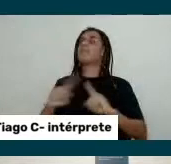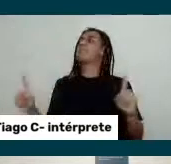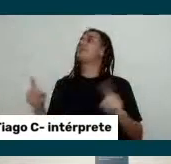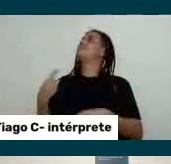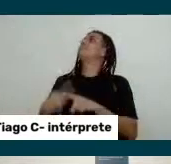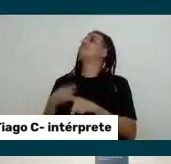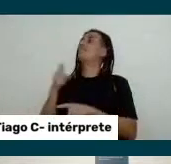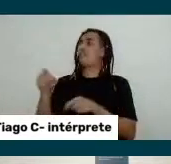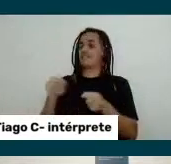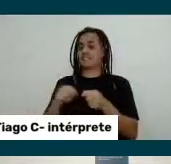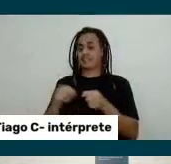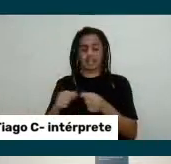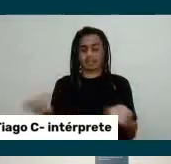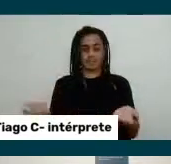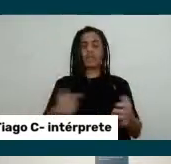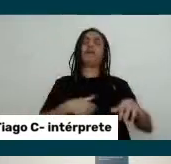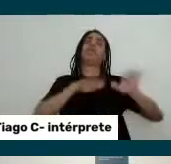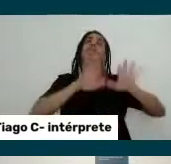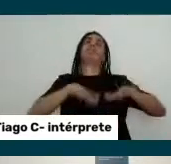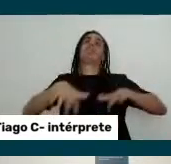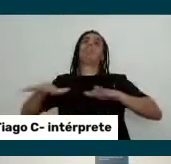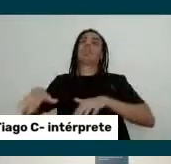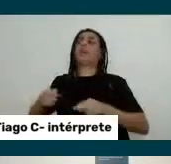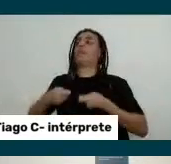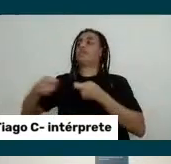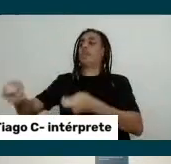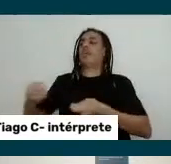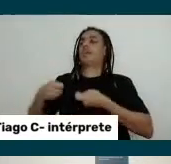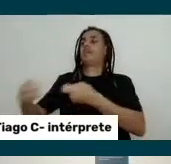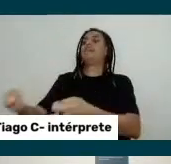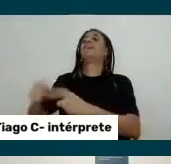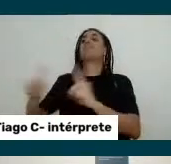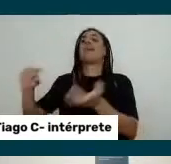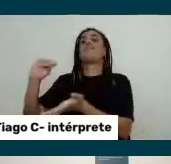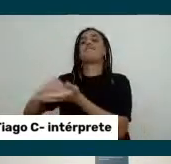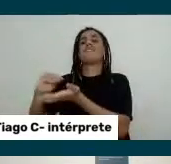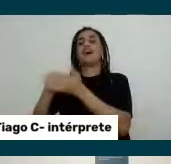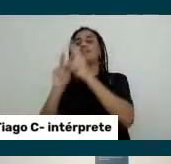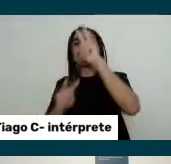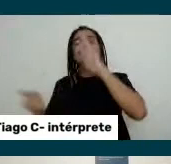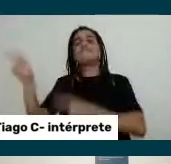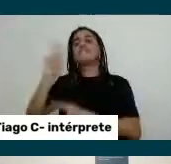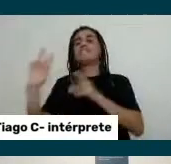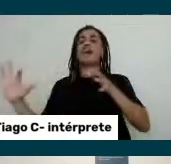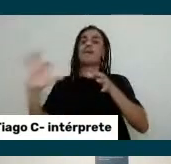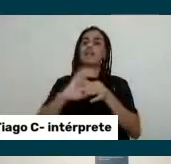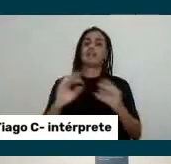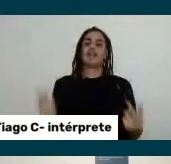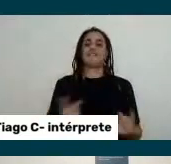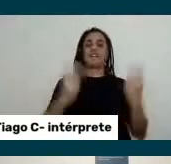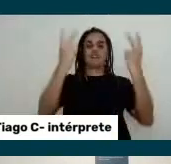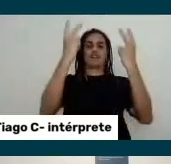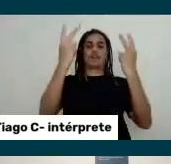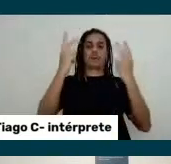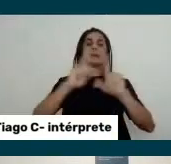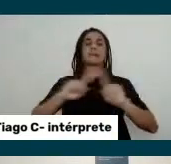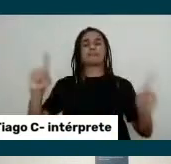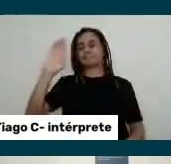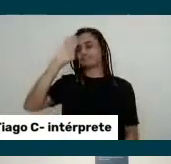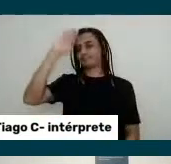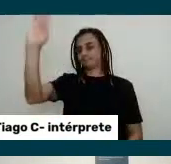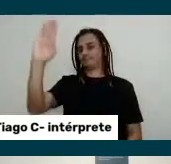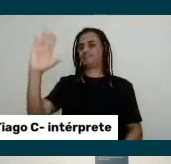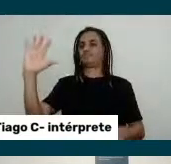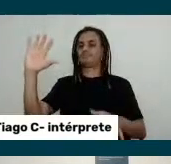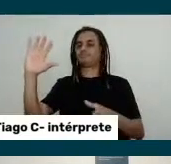aquilo. Eu acostumei a ser um time de entrega, eu não tenho essa visão focada em valor. E principalmente na visão de plataforma, ou seja, você tem um